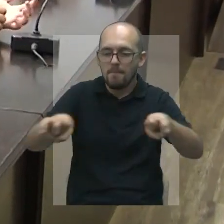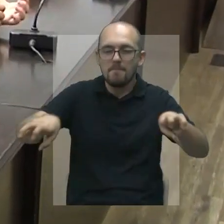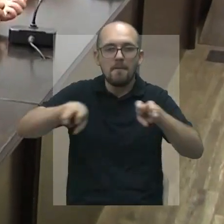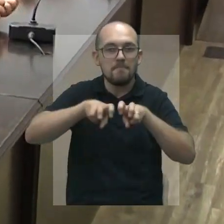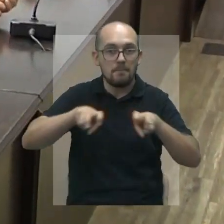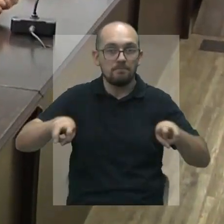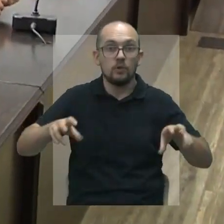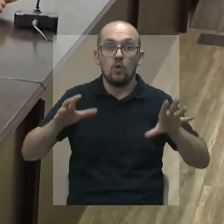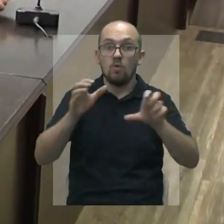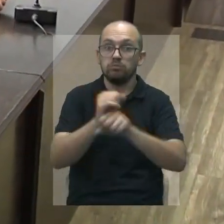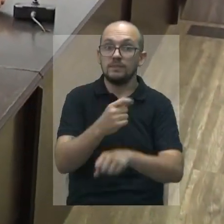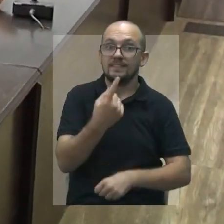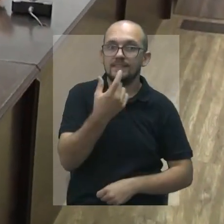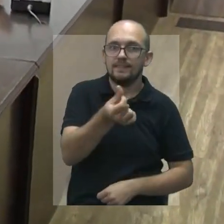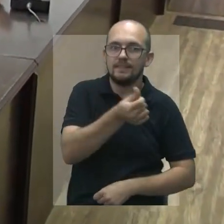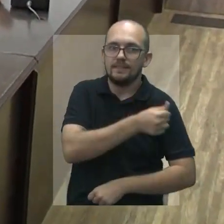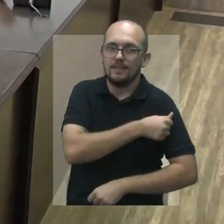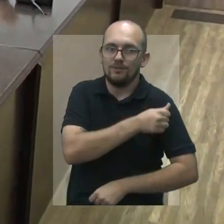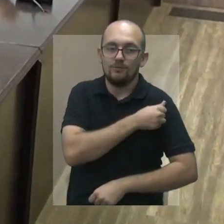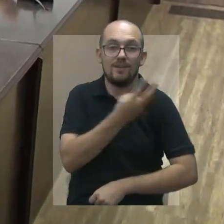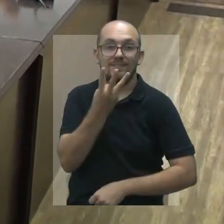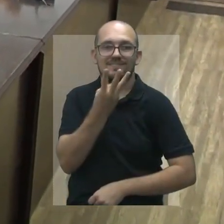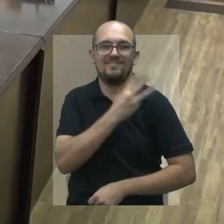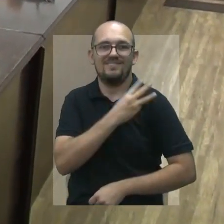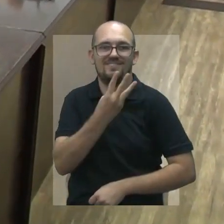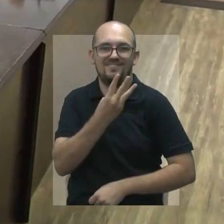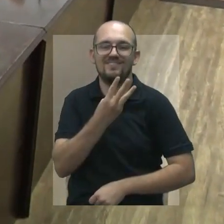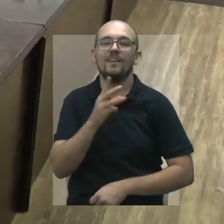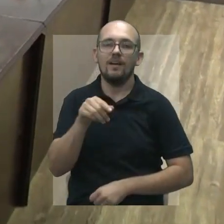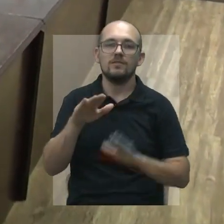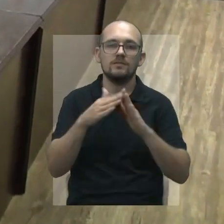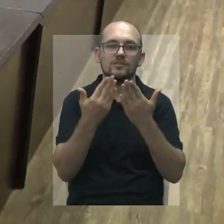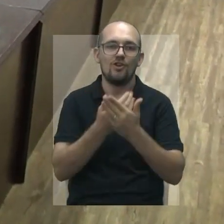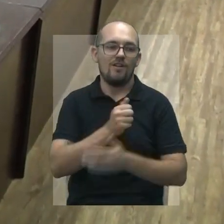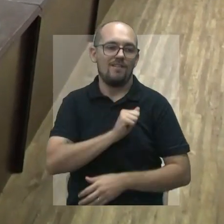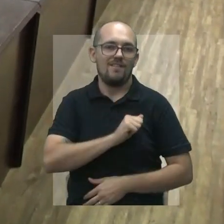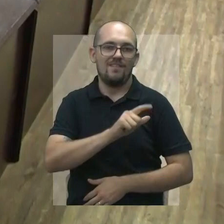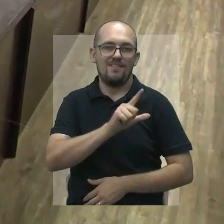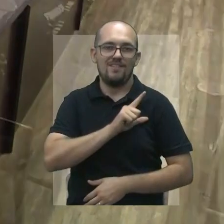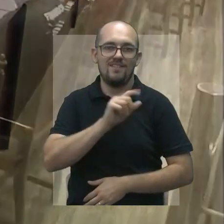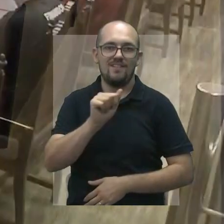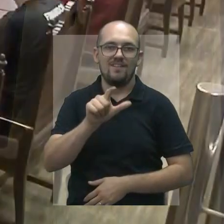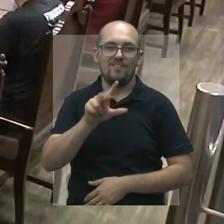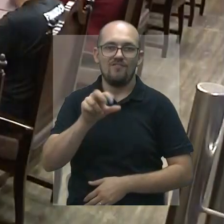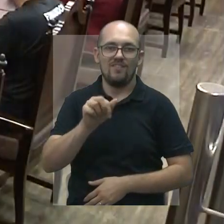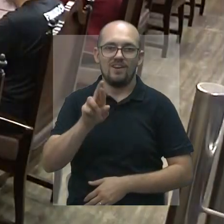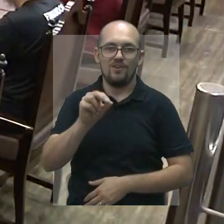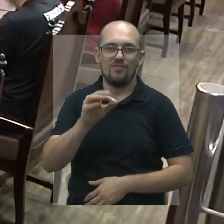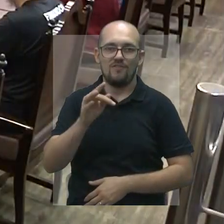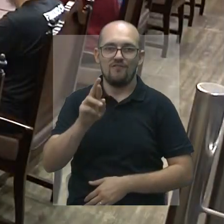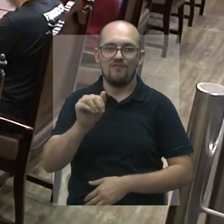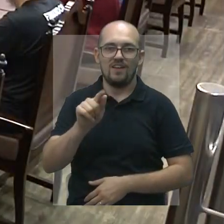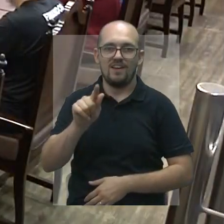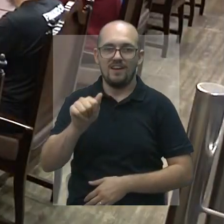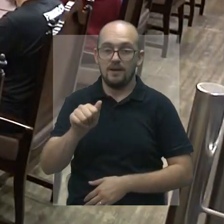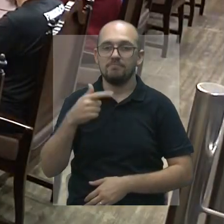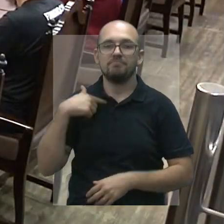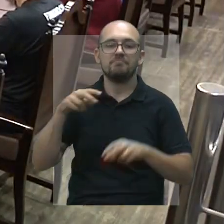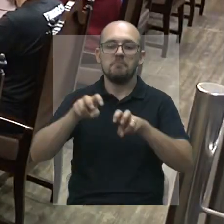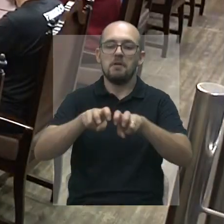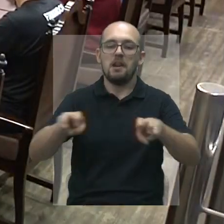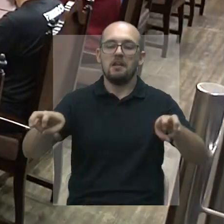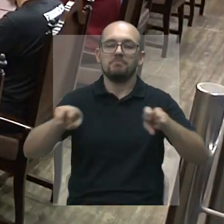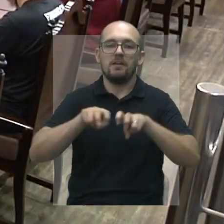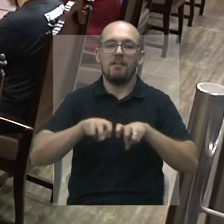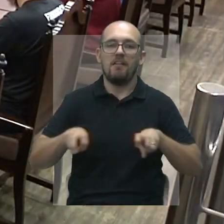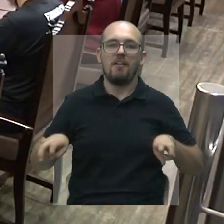16 alunos do 3º ano do ensino médio da Escola Estadual Álvaro Fraga Moreira ocuparam as cadeiras dos